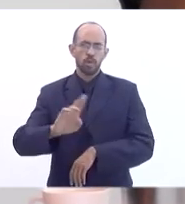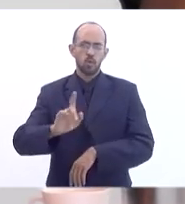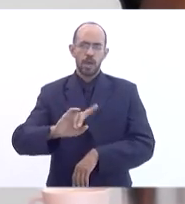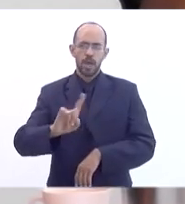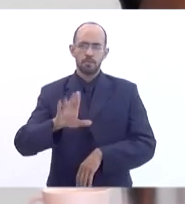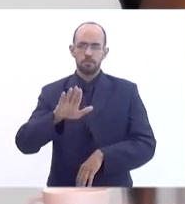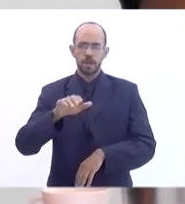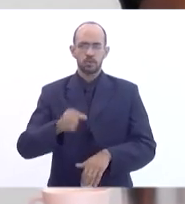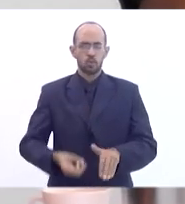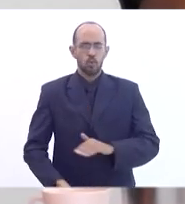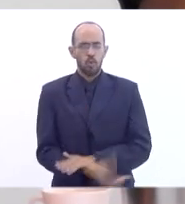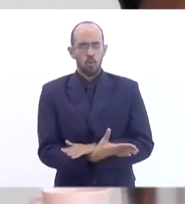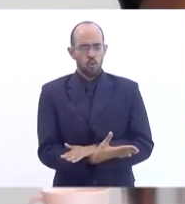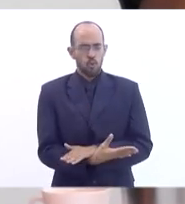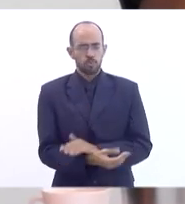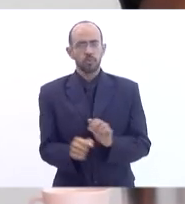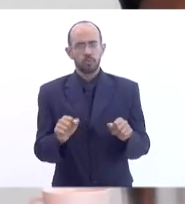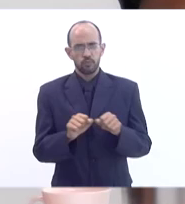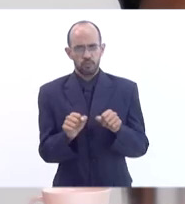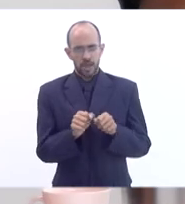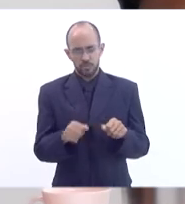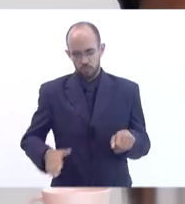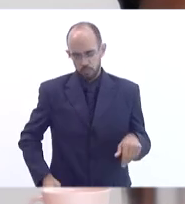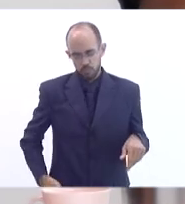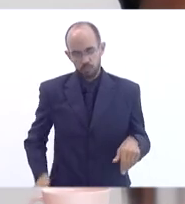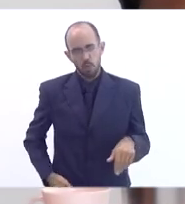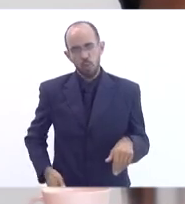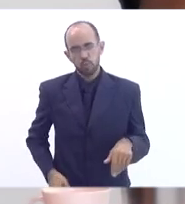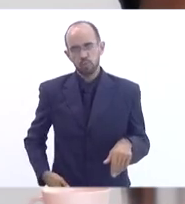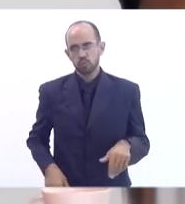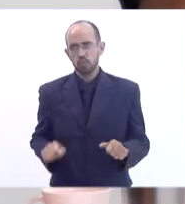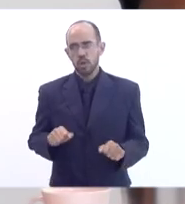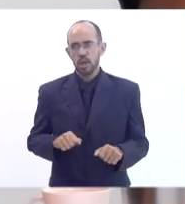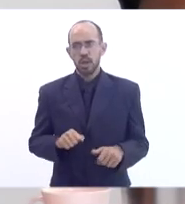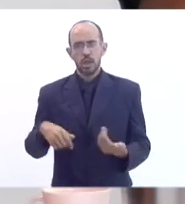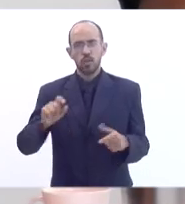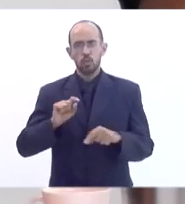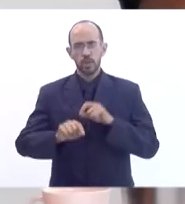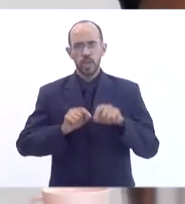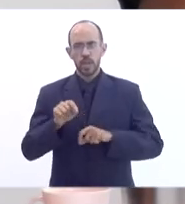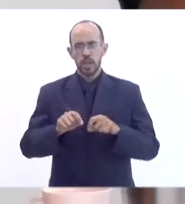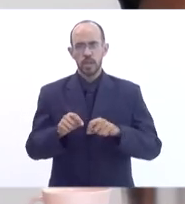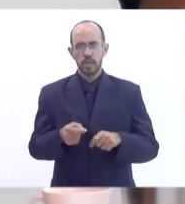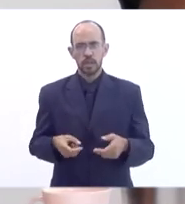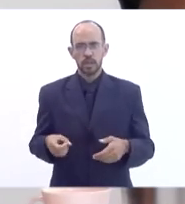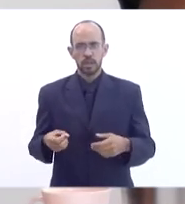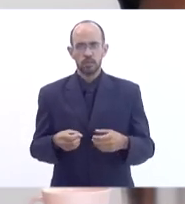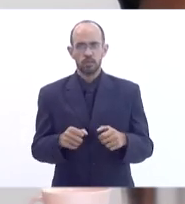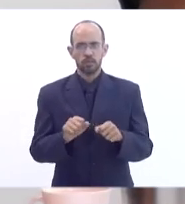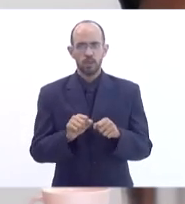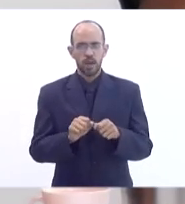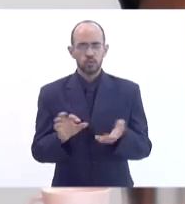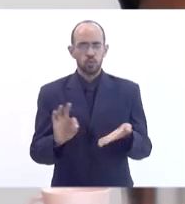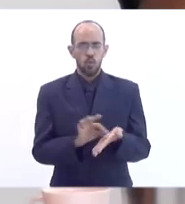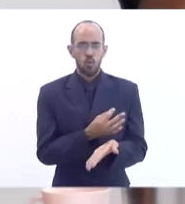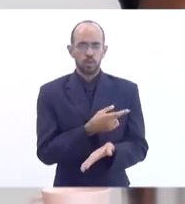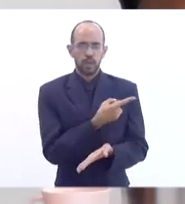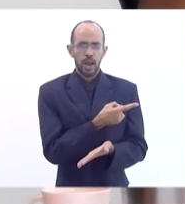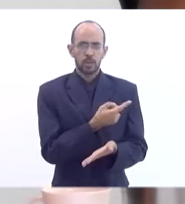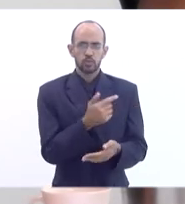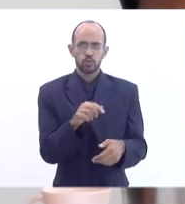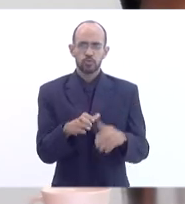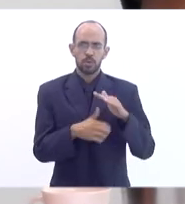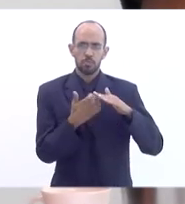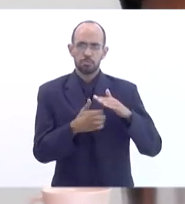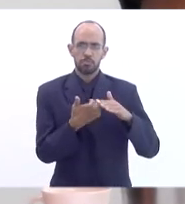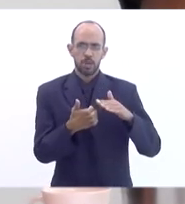vagabundo já estou arrecada por bolso dele o contrato uma empresa de fundo de quintal como foi as exato já tem indicação